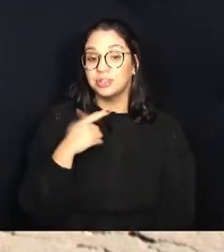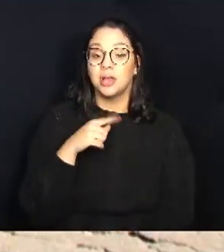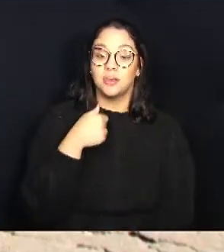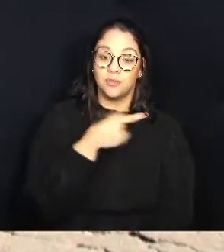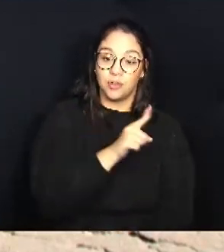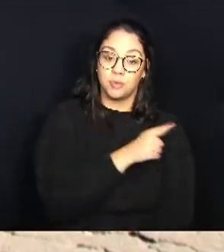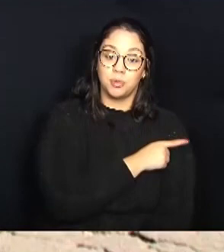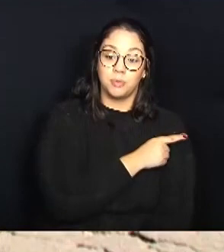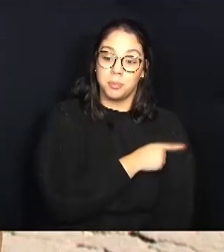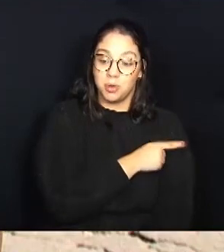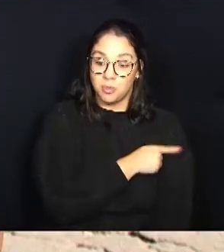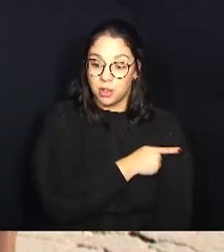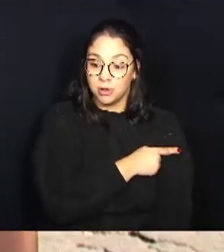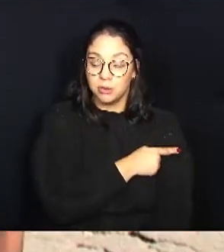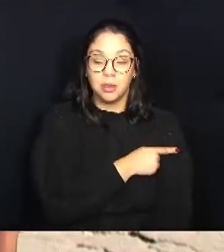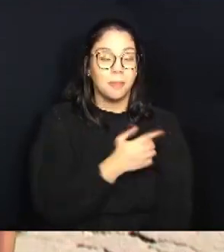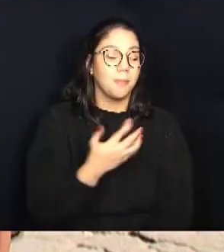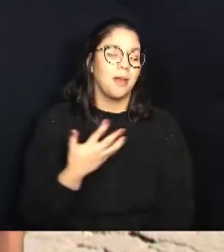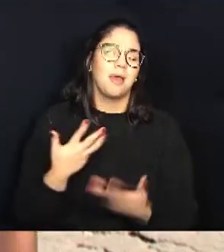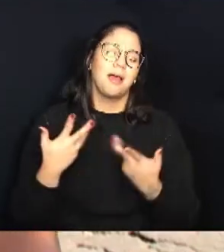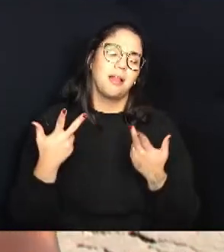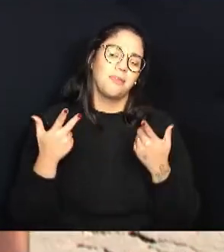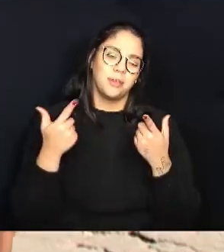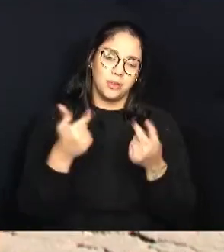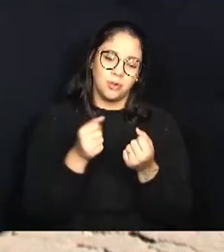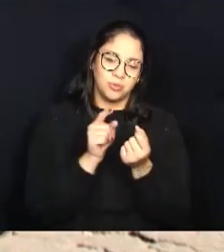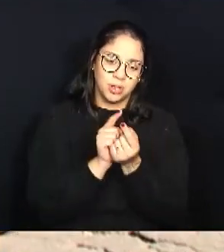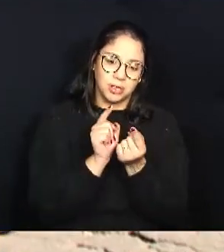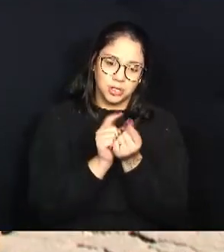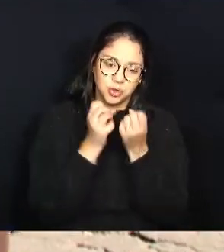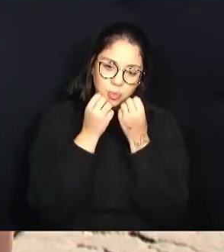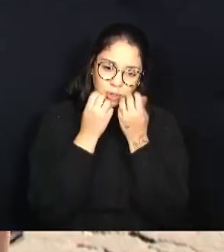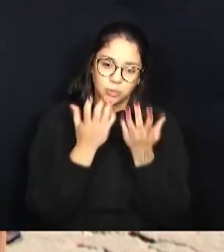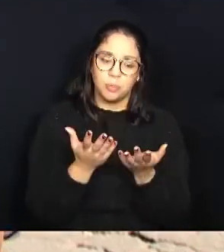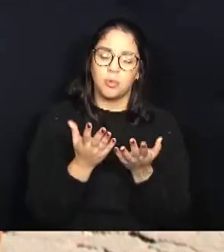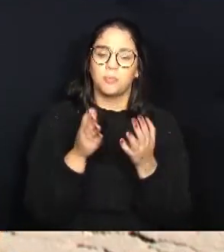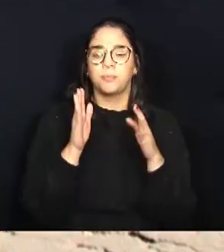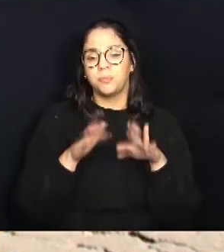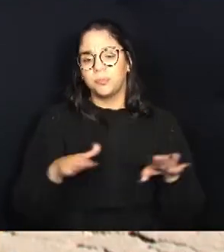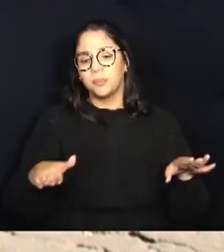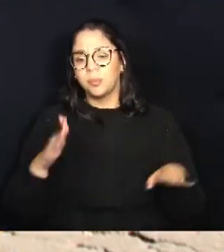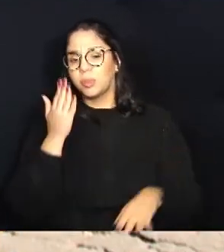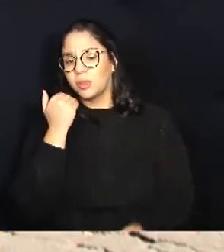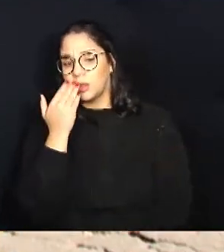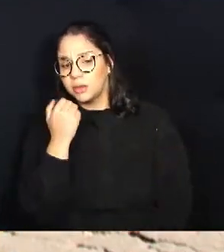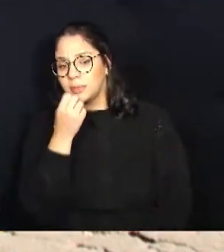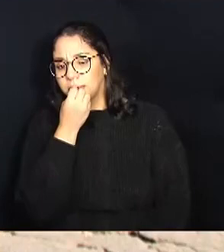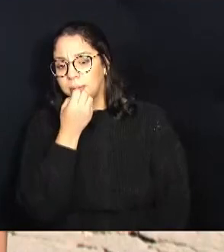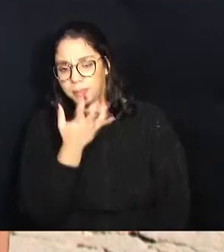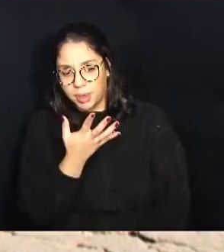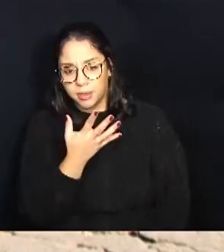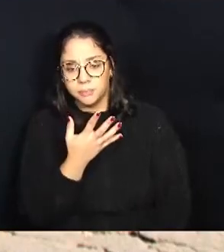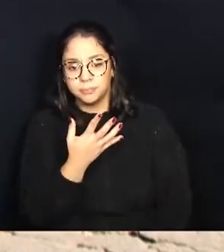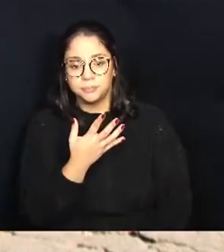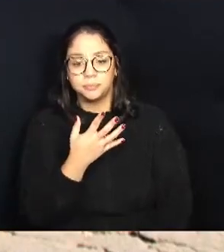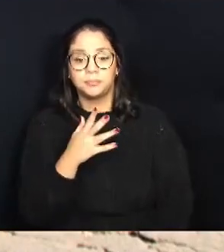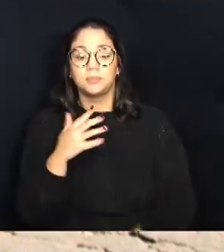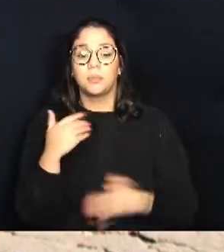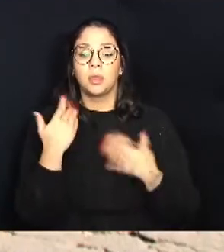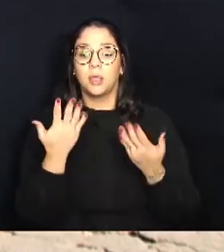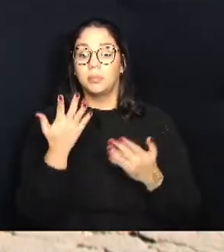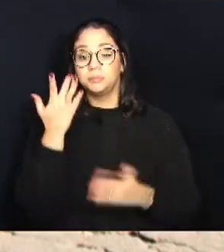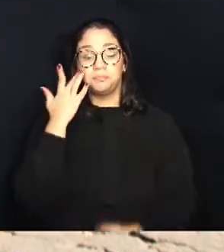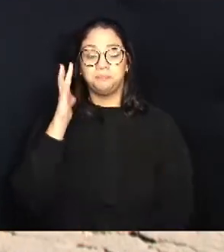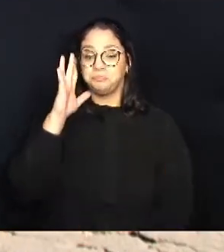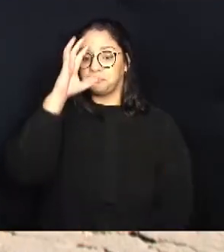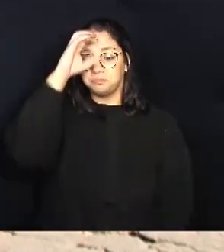maravilhoso. Muito bem atendidos, as crianças se alimentam muito bem. Então, eu não